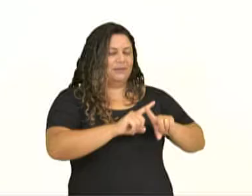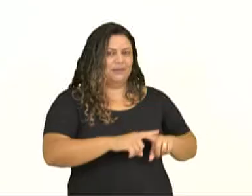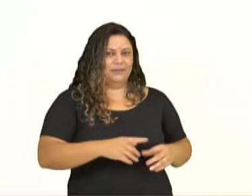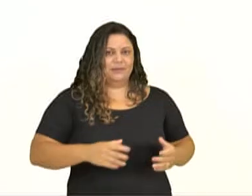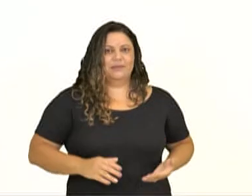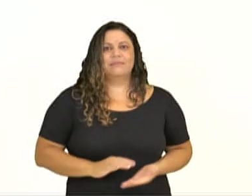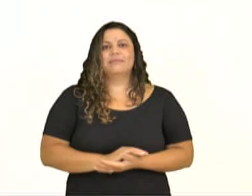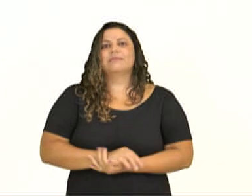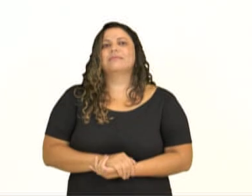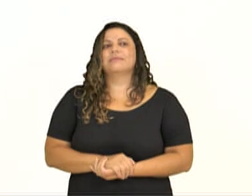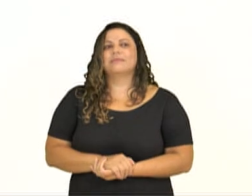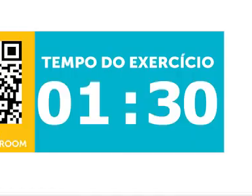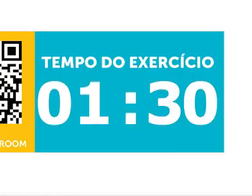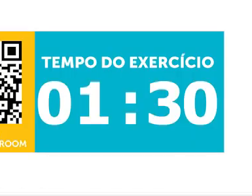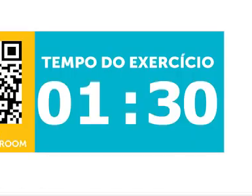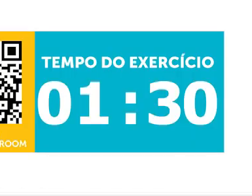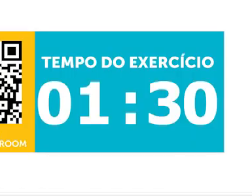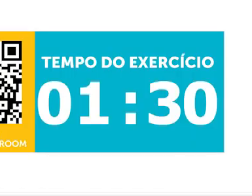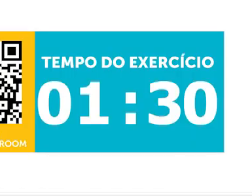alternativas.